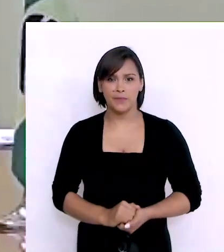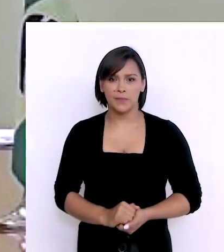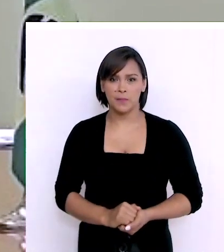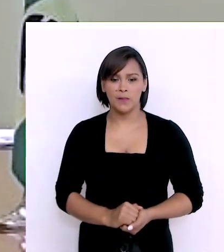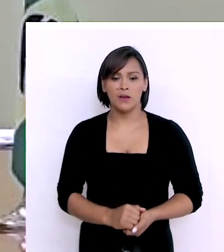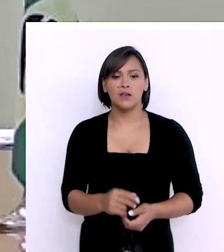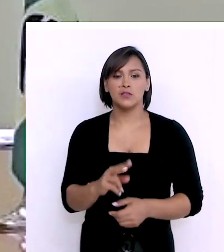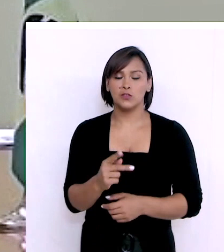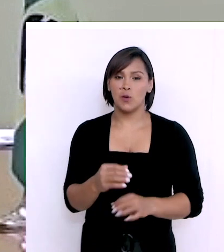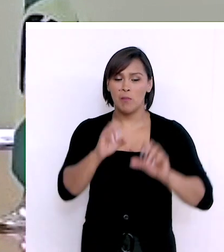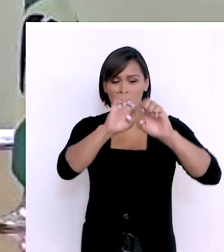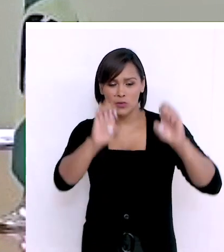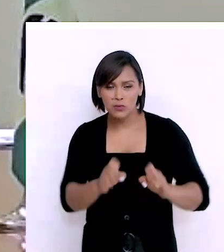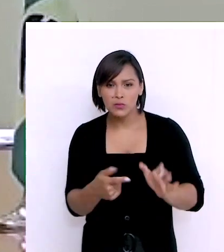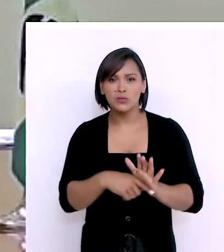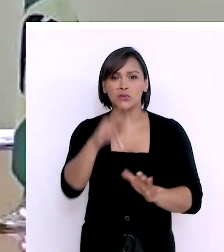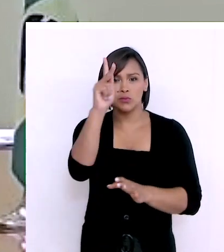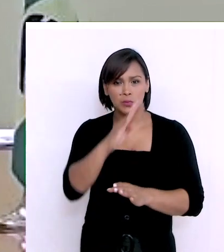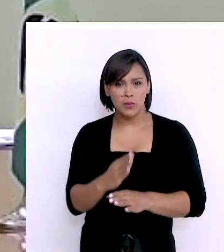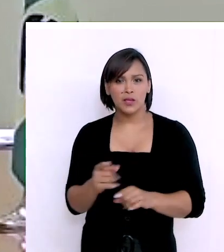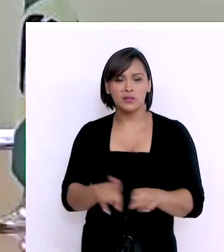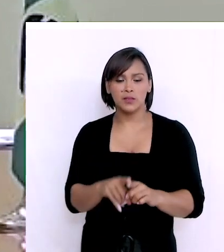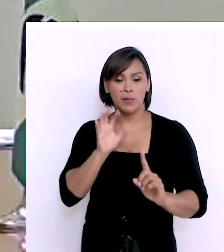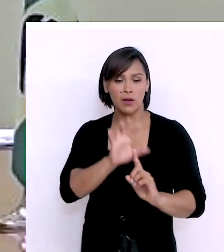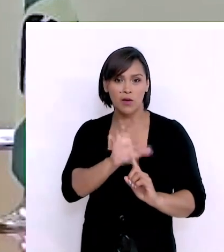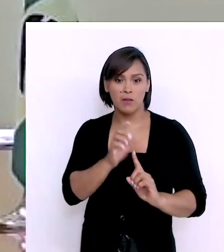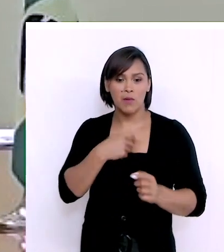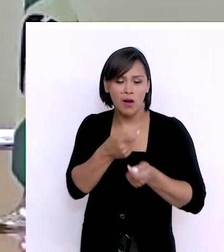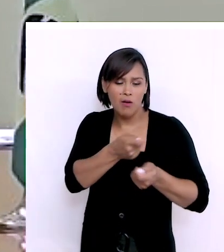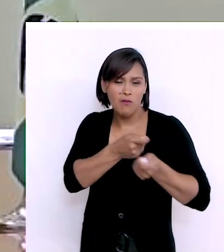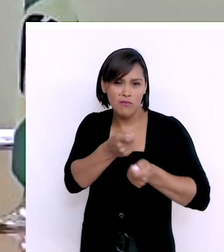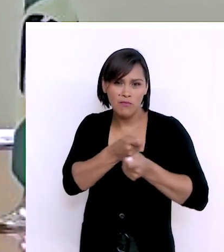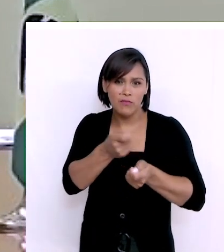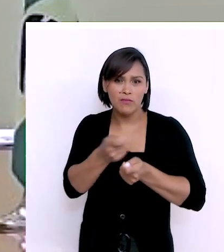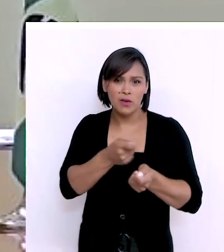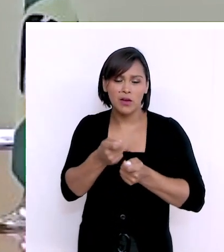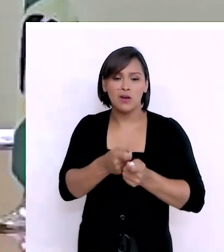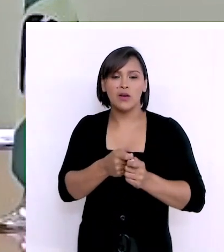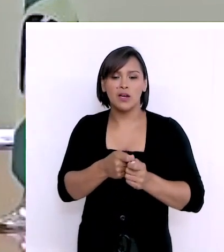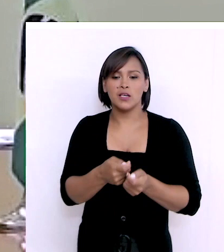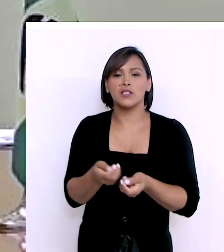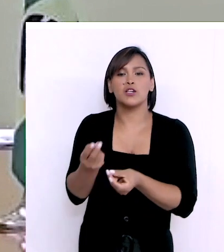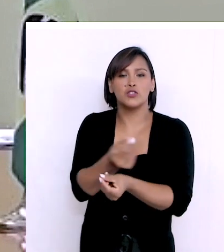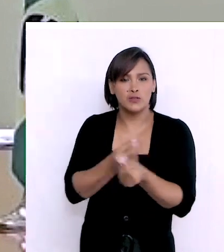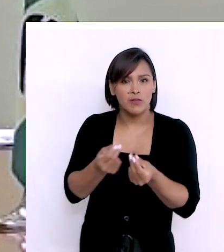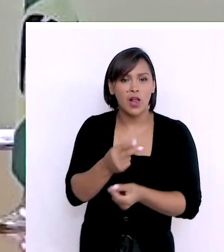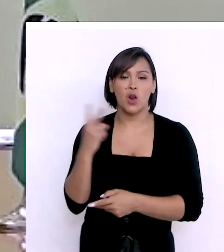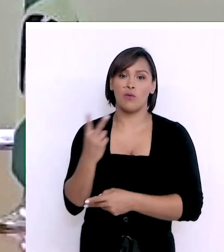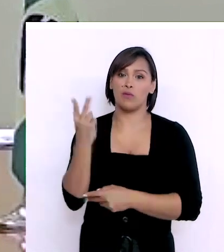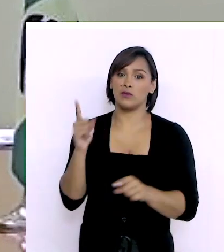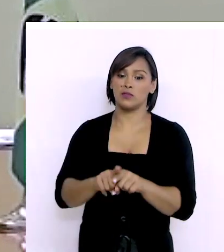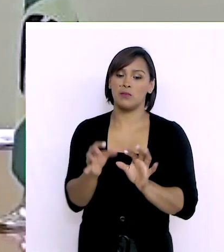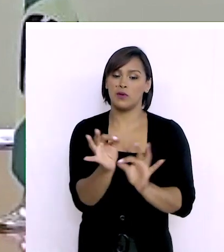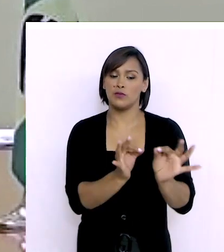a nossa própria estrutura e o impacto que essa concorrência exerceu em termos de preços e dificuldades de